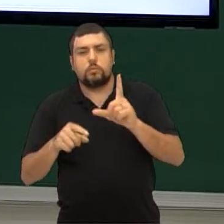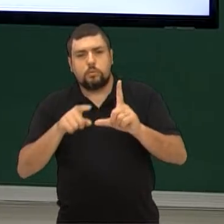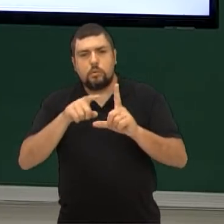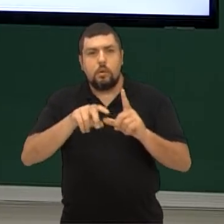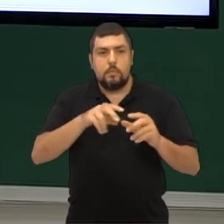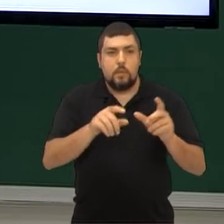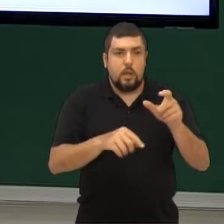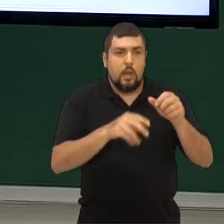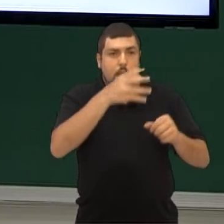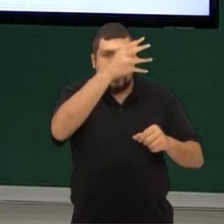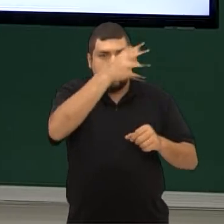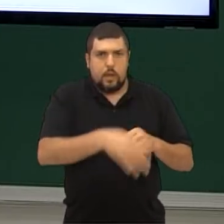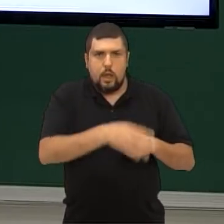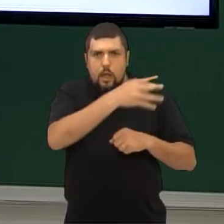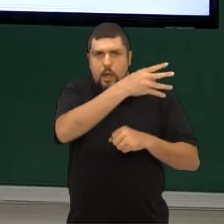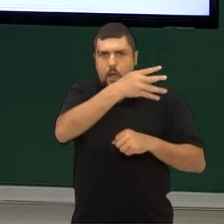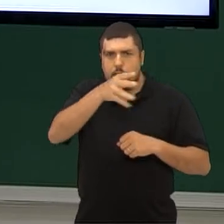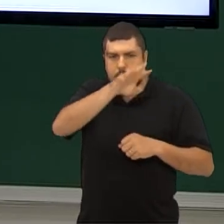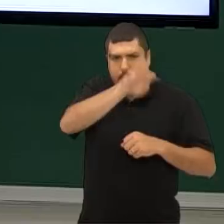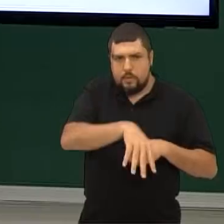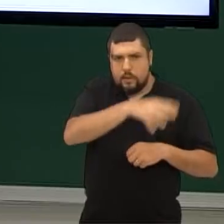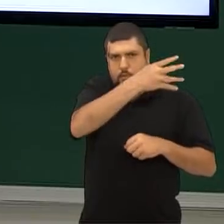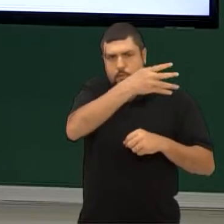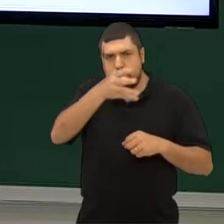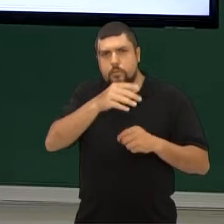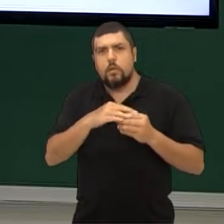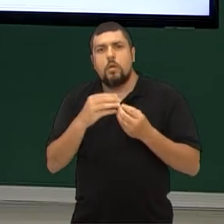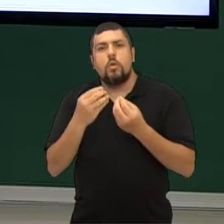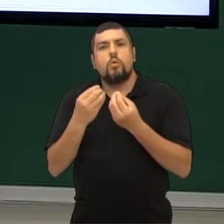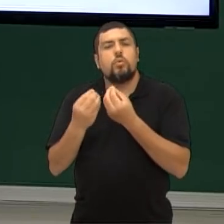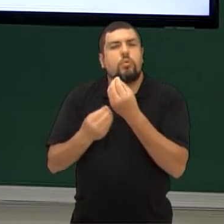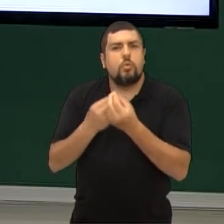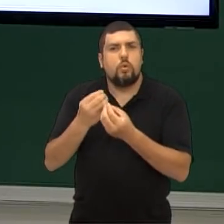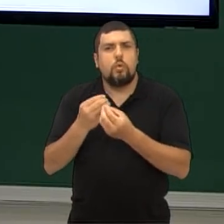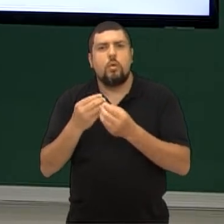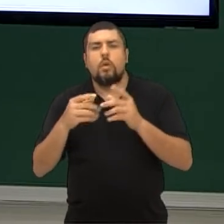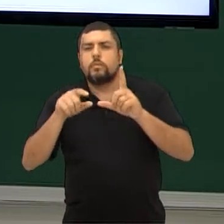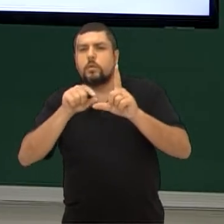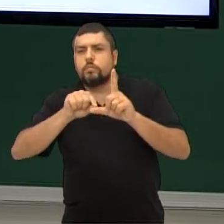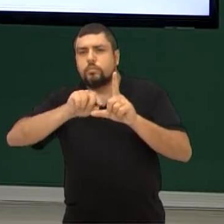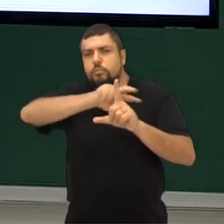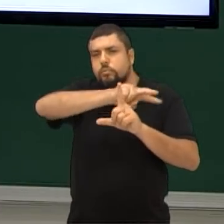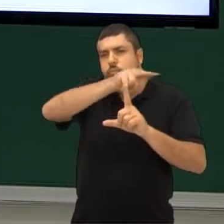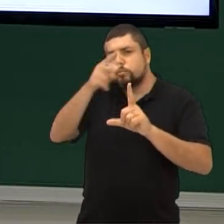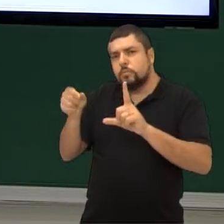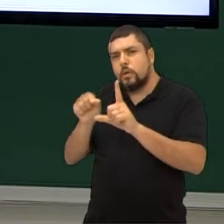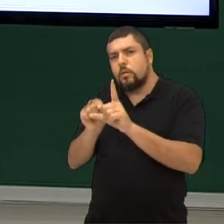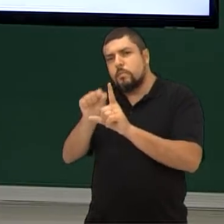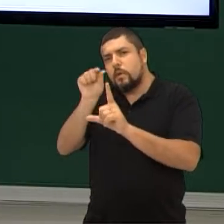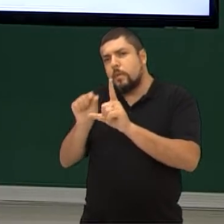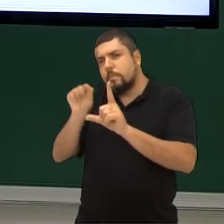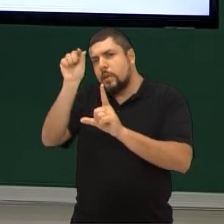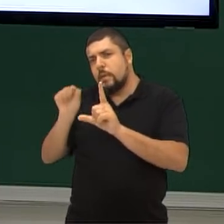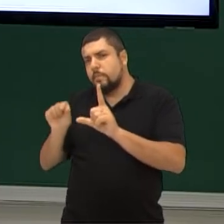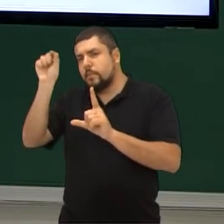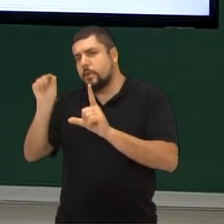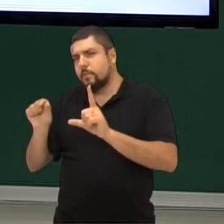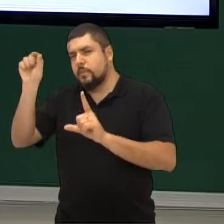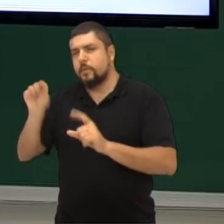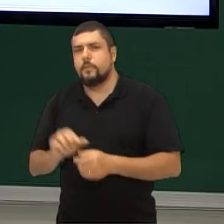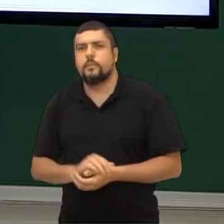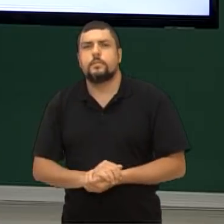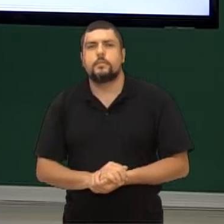tabela num eixo vertical da nossa tabela, do nosso gráfico de barras, aliás. Então, aqui a gente vai ter